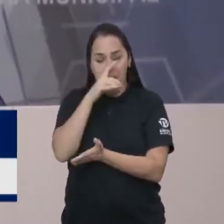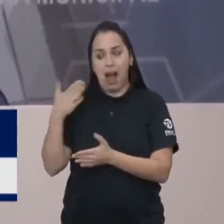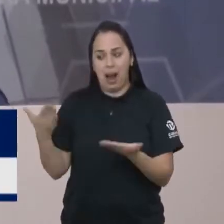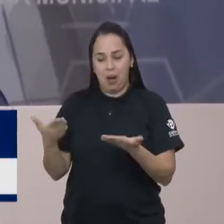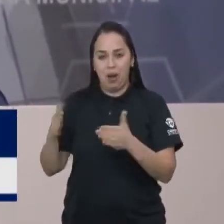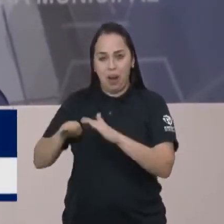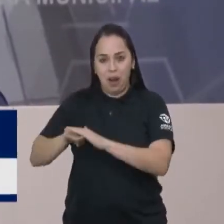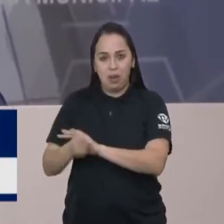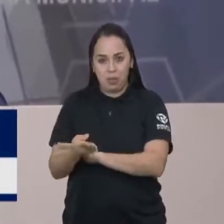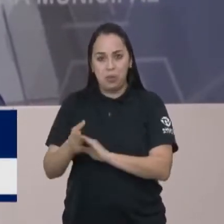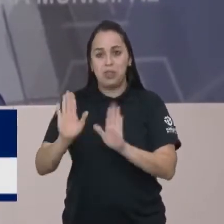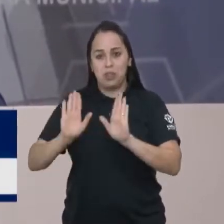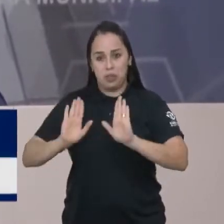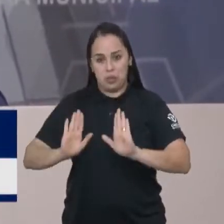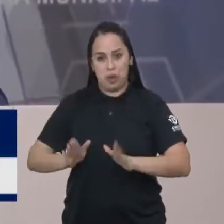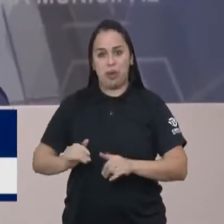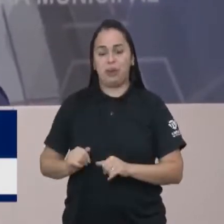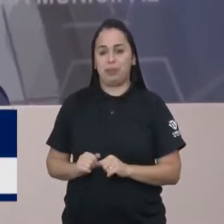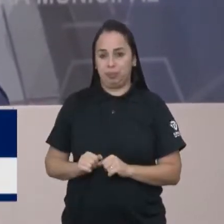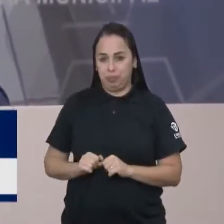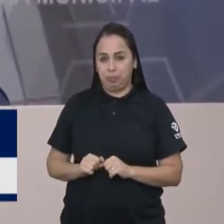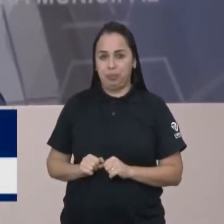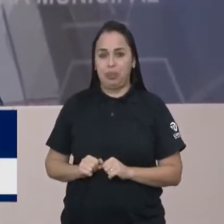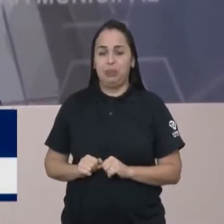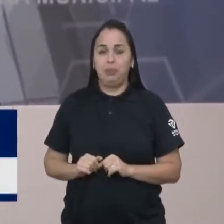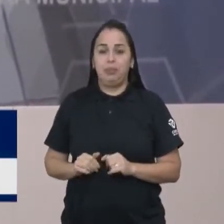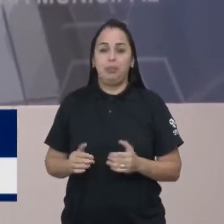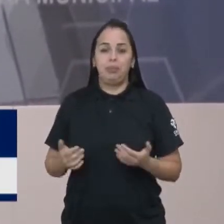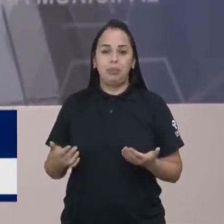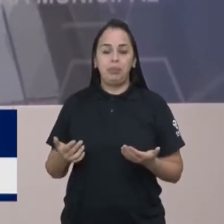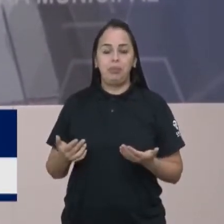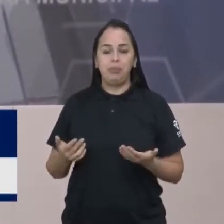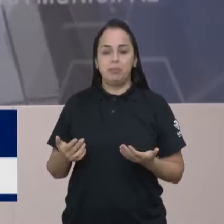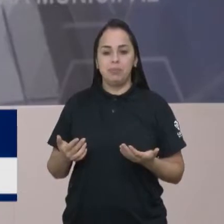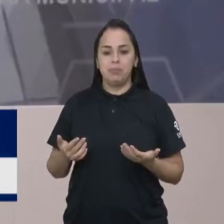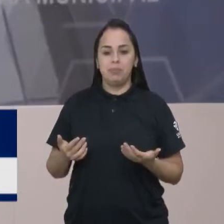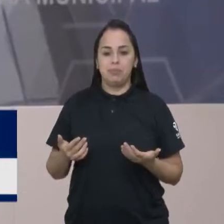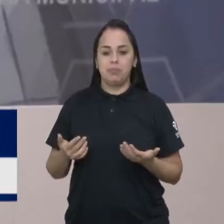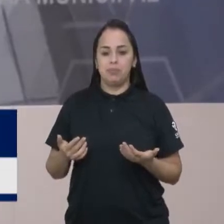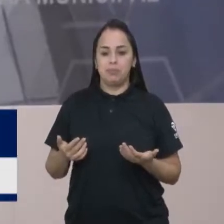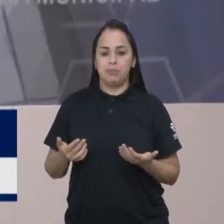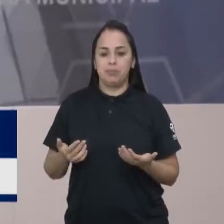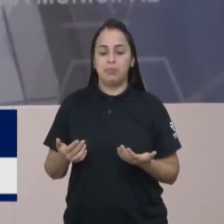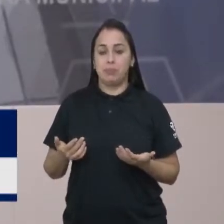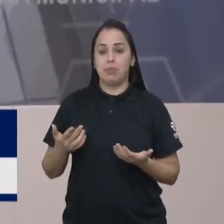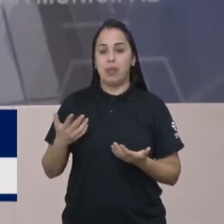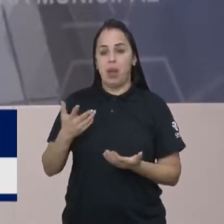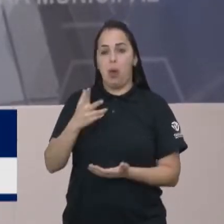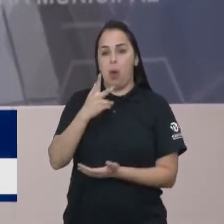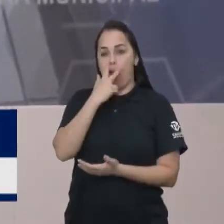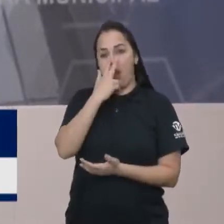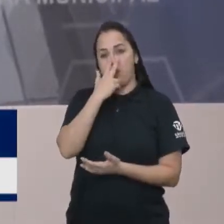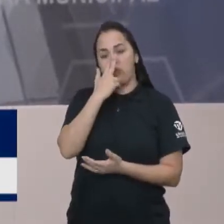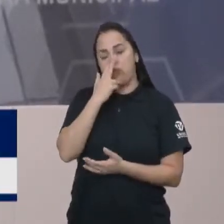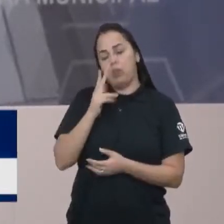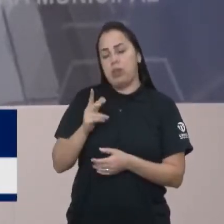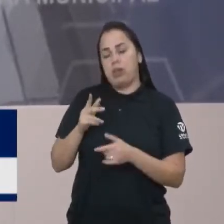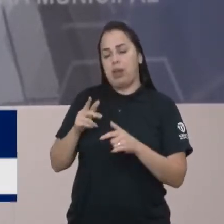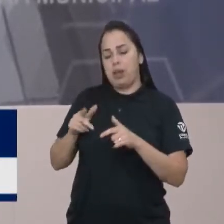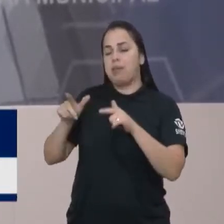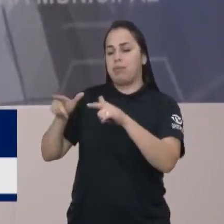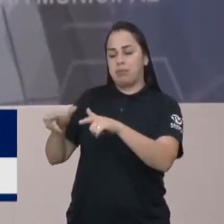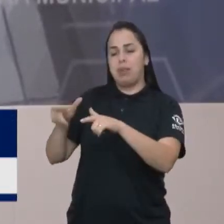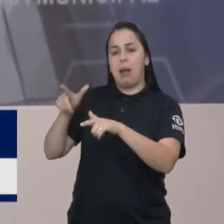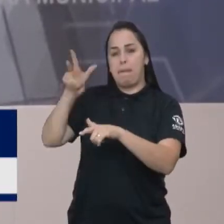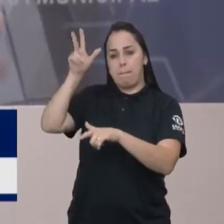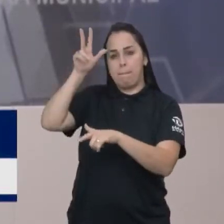acostumando. Depois de 10 anos, ele está se acostumando. Mas eu acho que realmente é merecido essa homenagem, é merecido